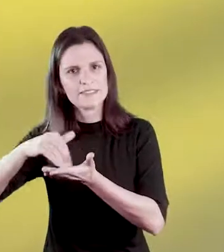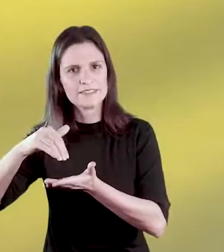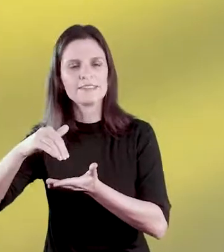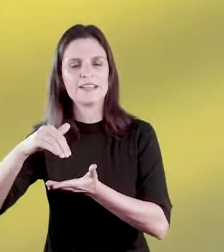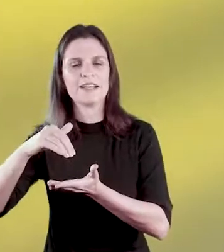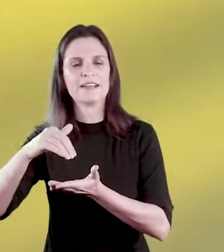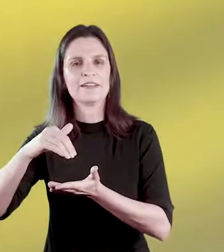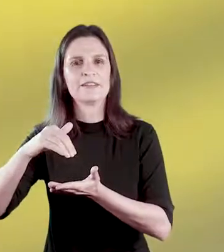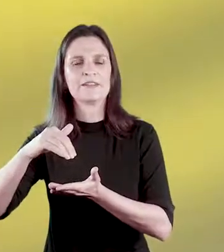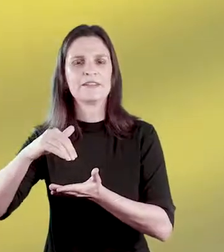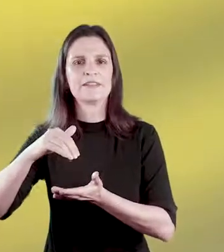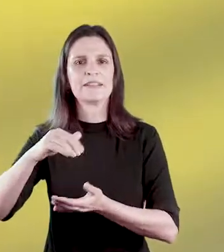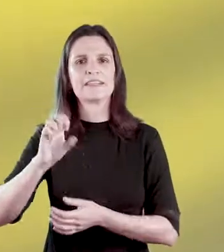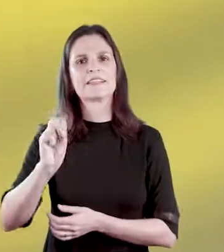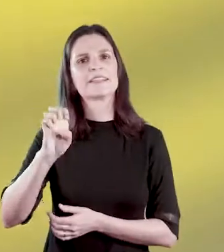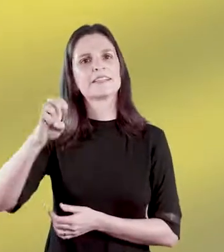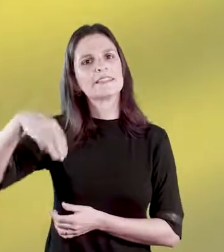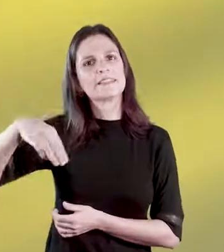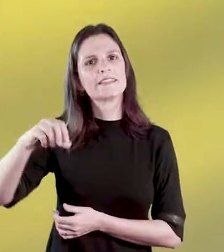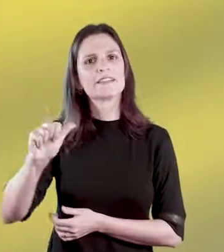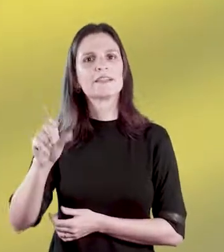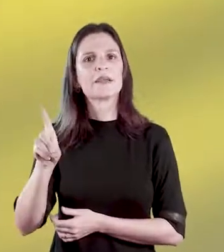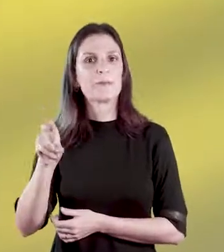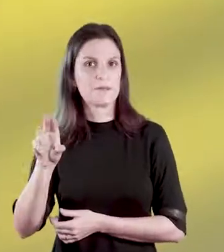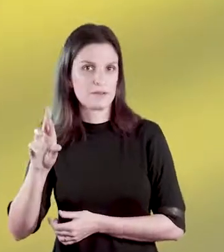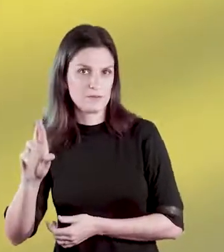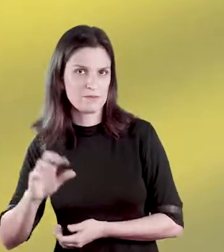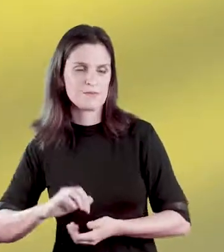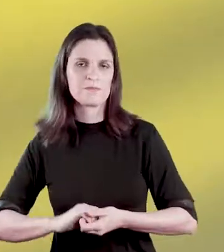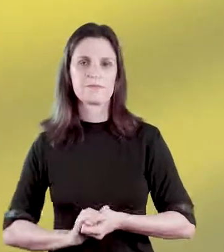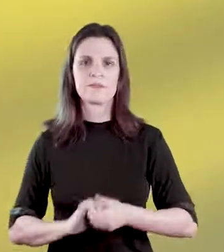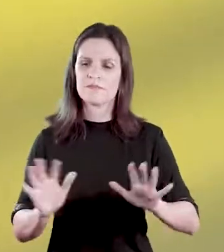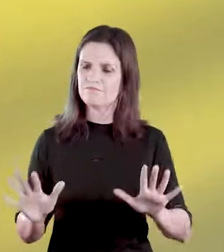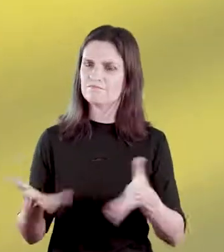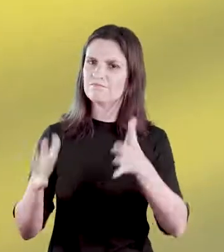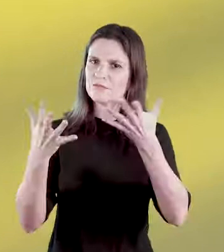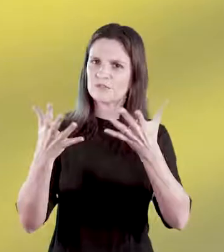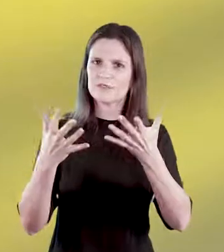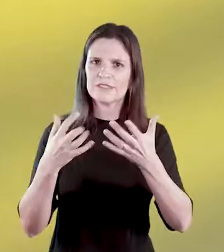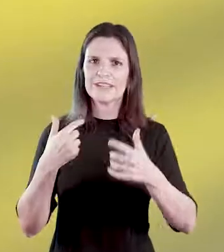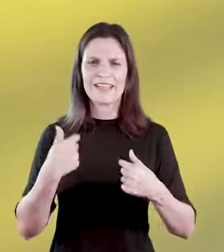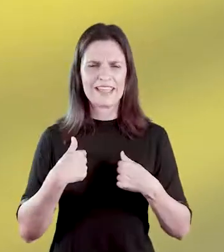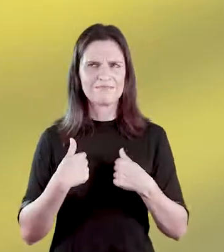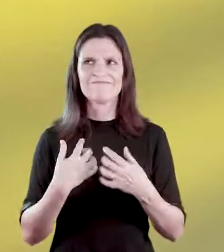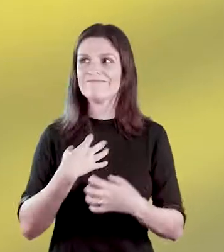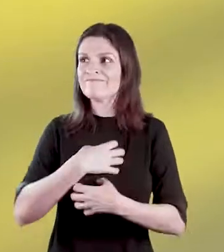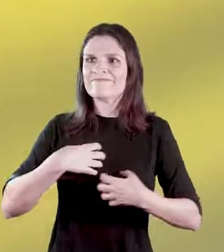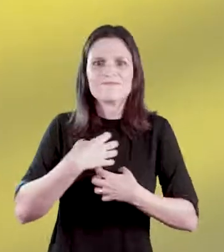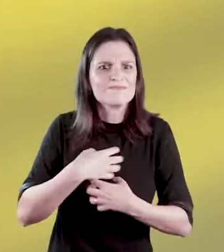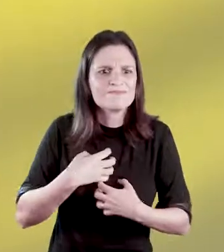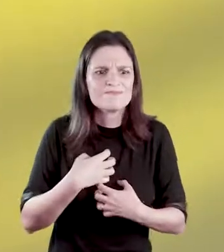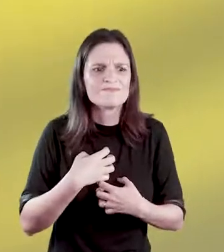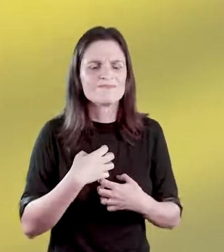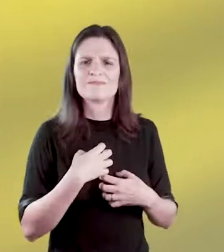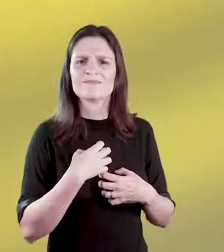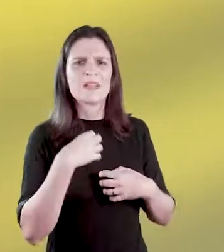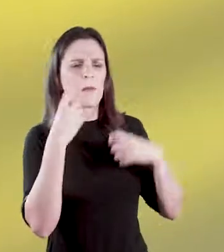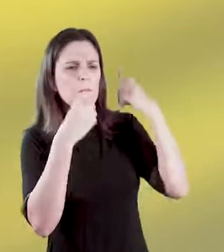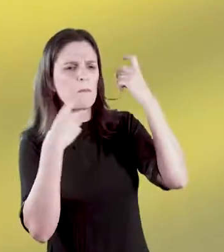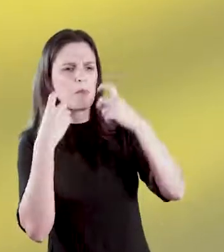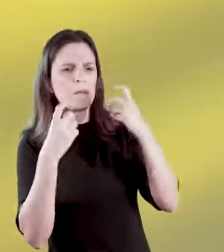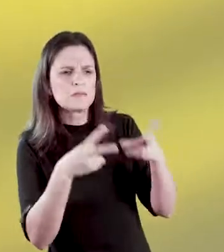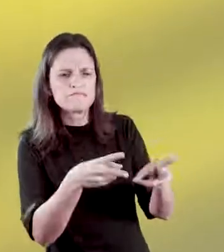é uma é uma uma luta de anos a minha maior motivação foi que eu sempre foi muito inquieto então eu sempre